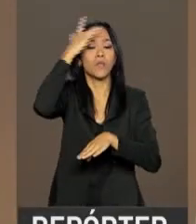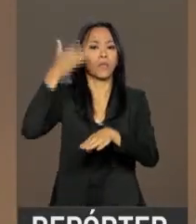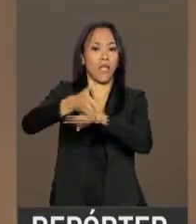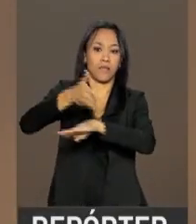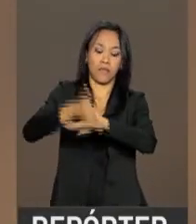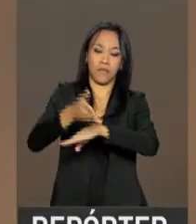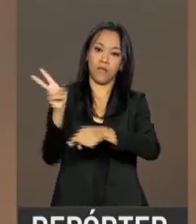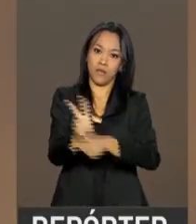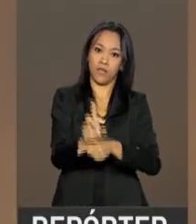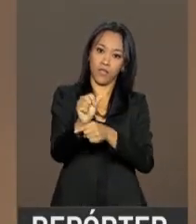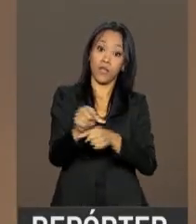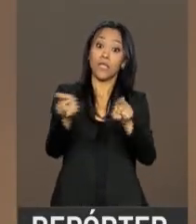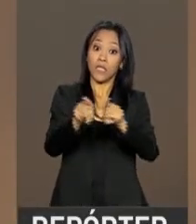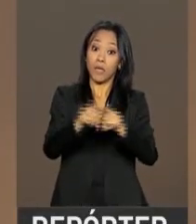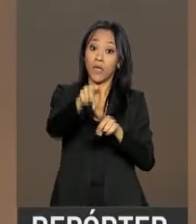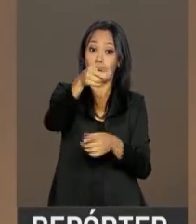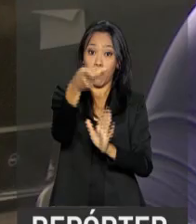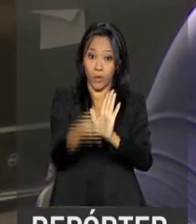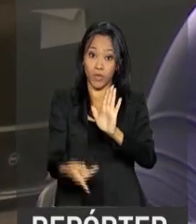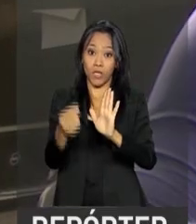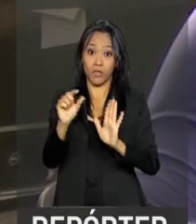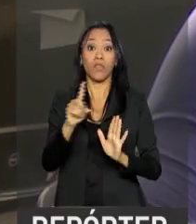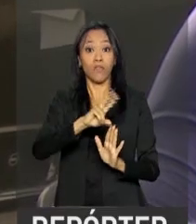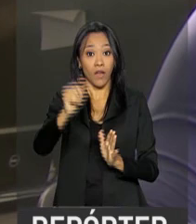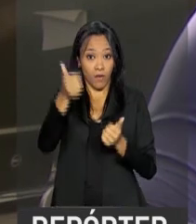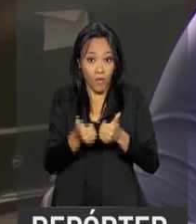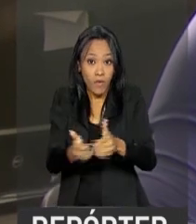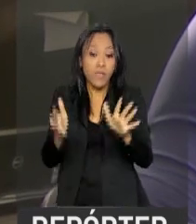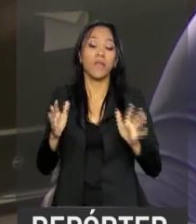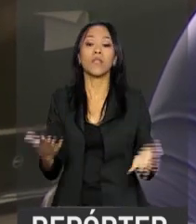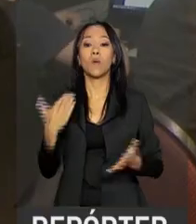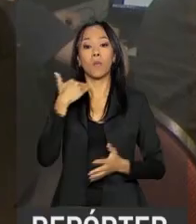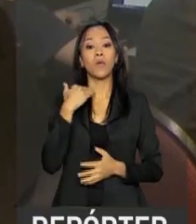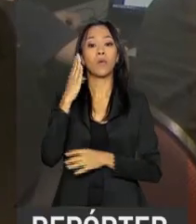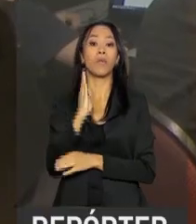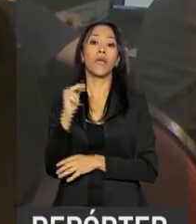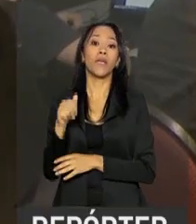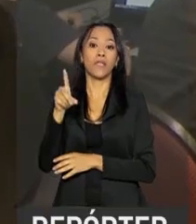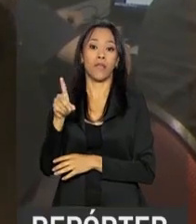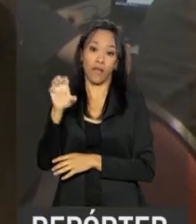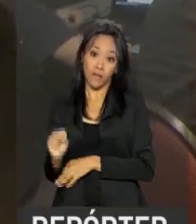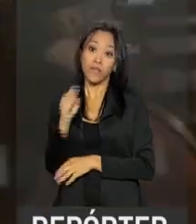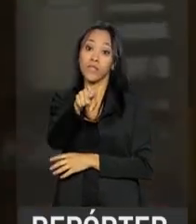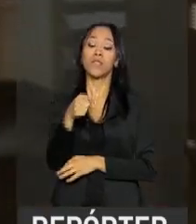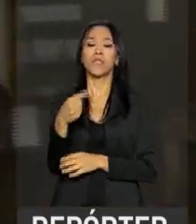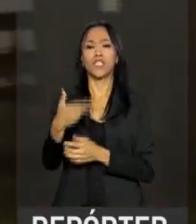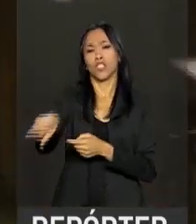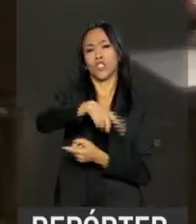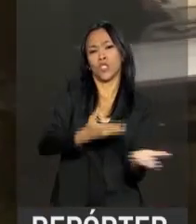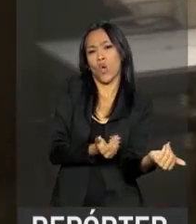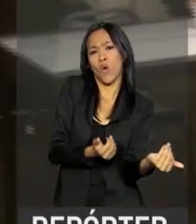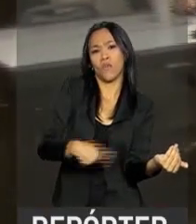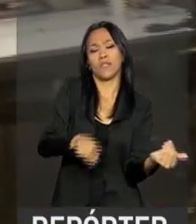piloto na área tecnológica será iniciado o bnds abriu chamada para que jovens empreendedores da área de